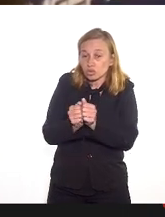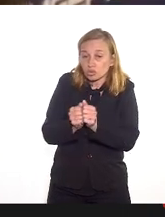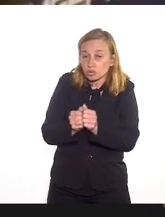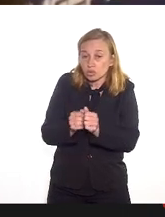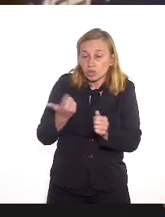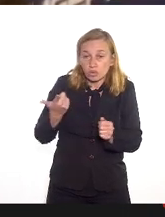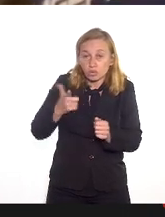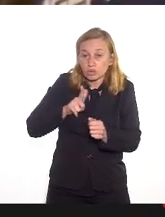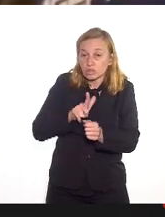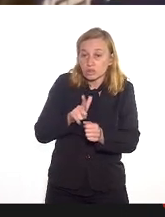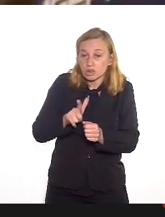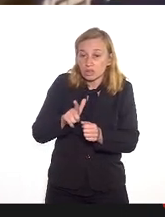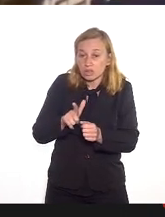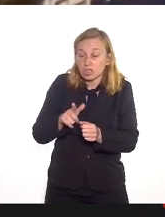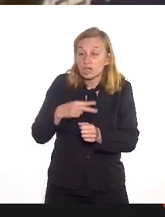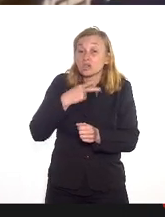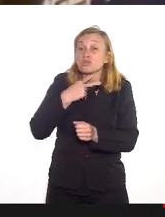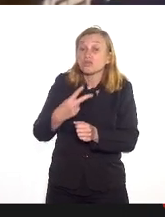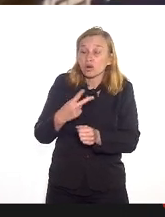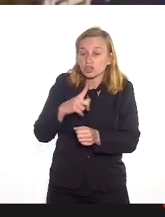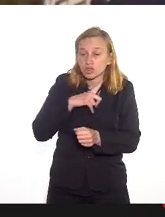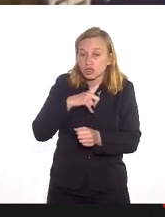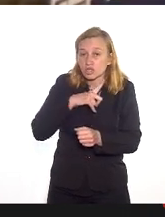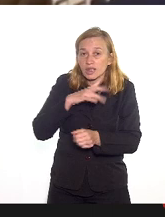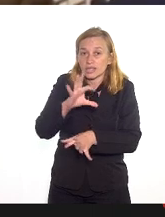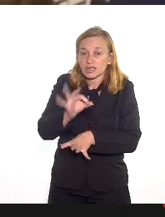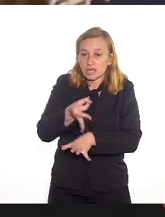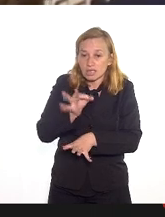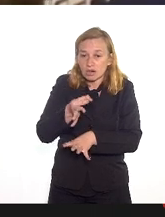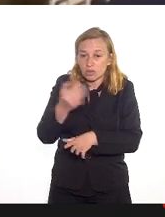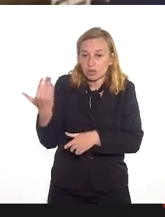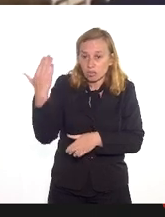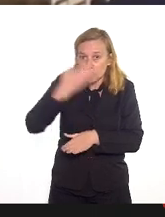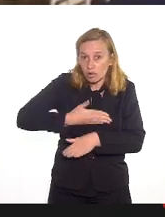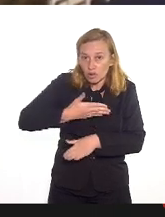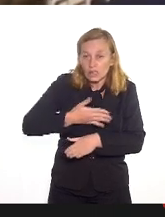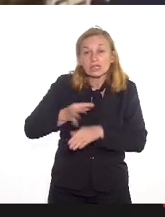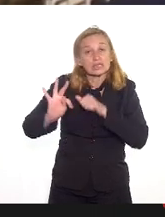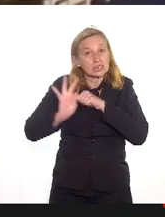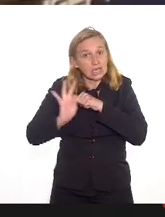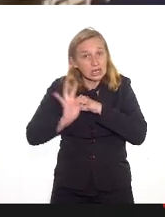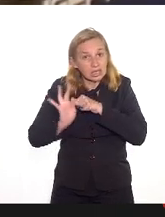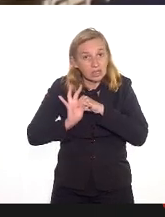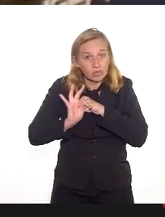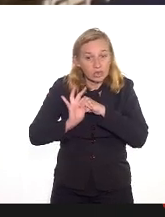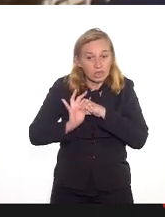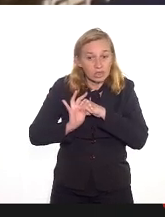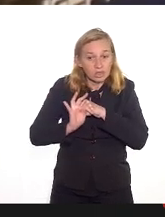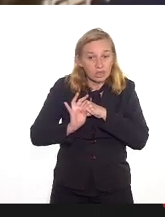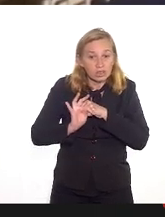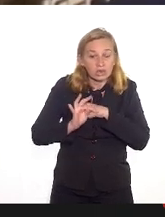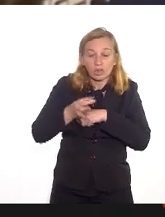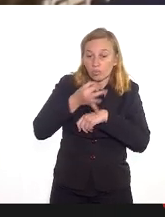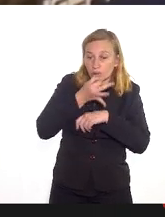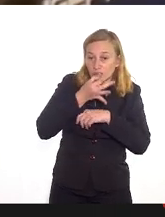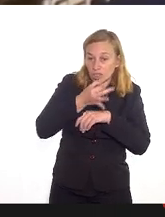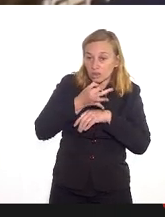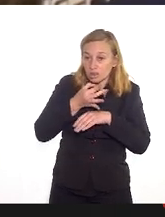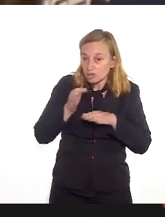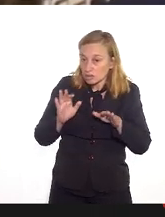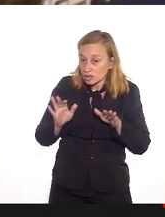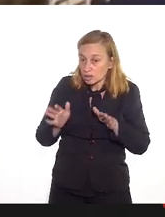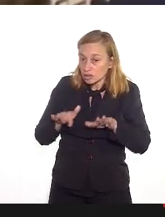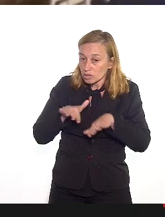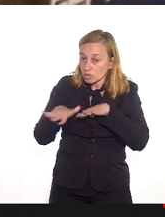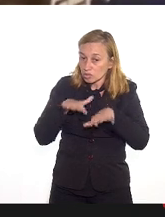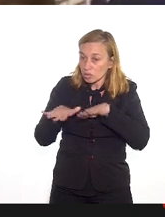gente possa ter voz e devidamente comprovado, tecnicamente, ter argumentação e mobilizar